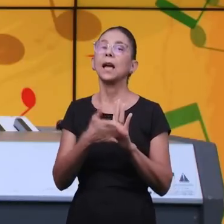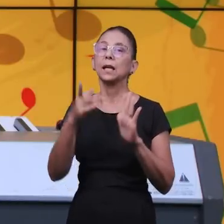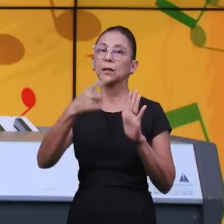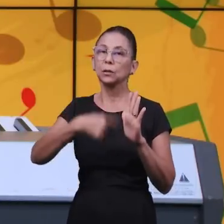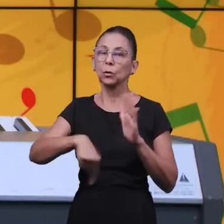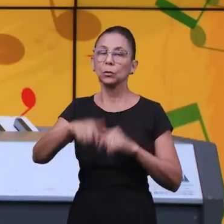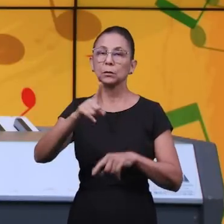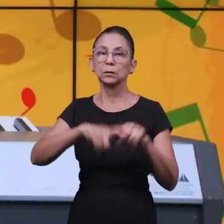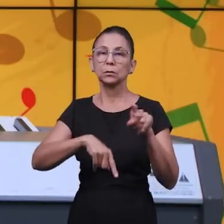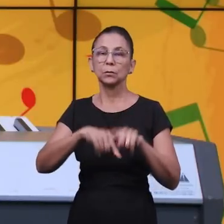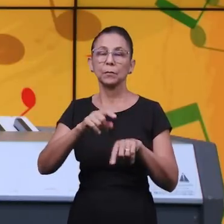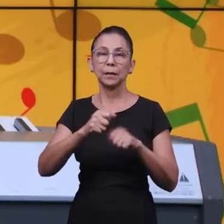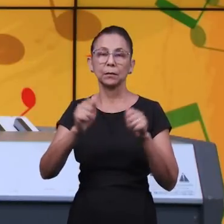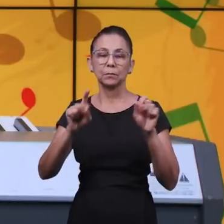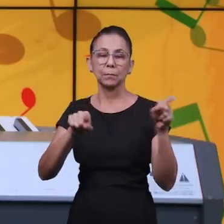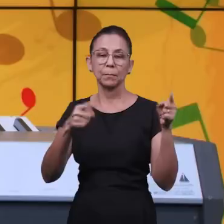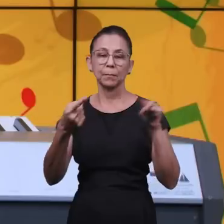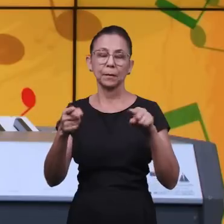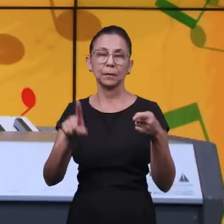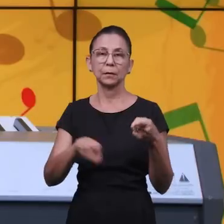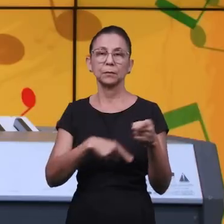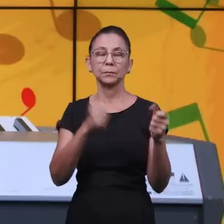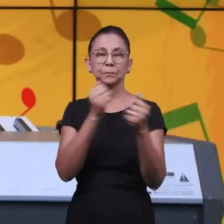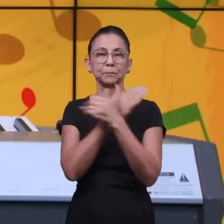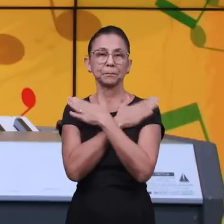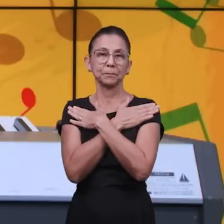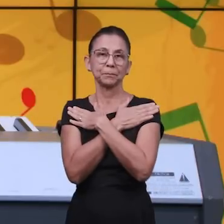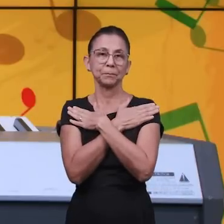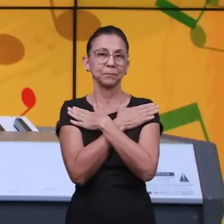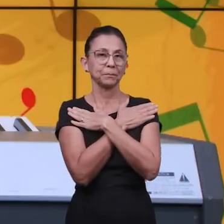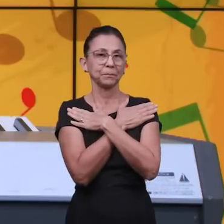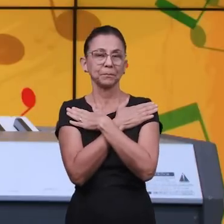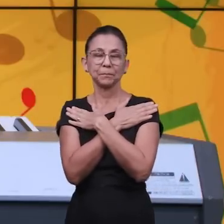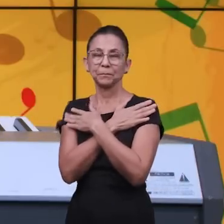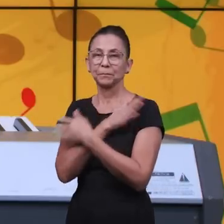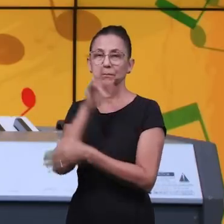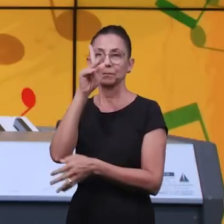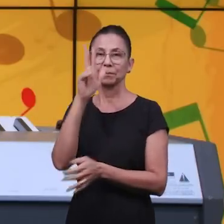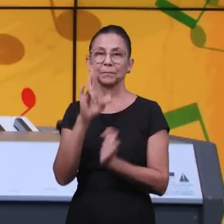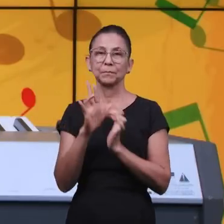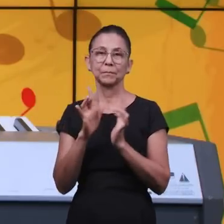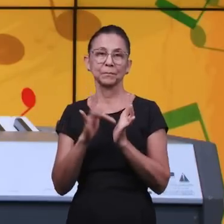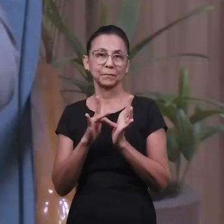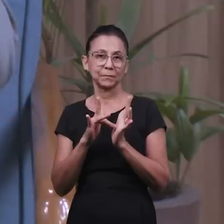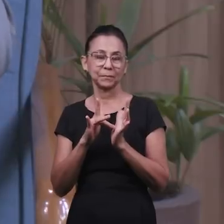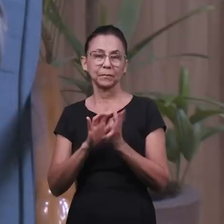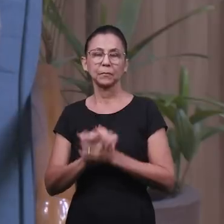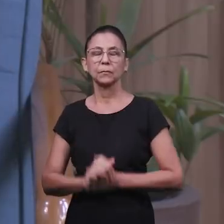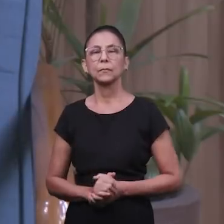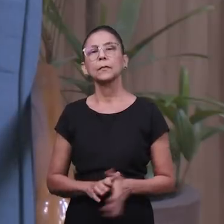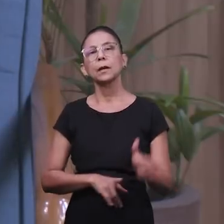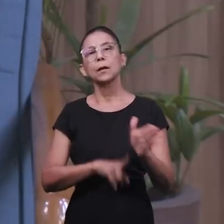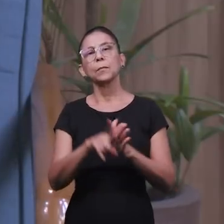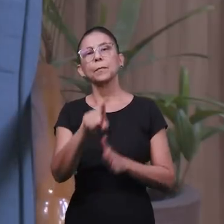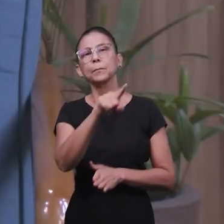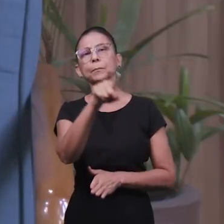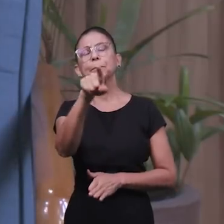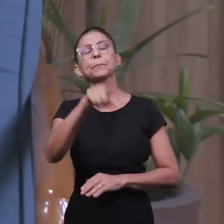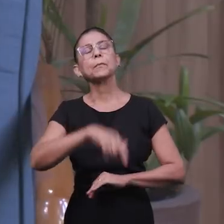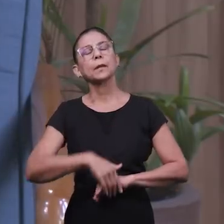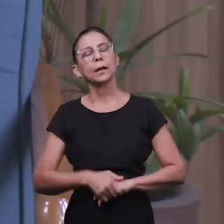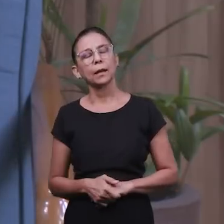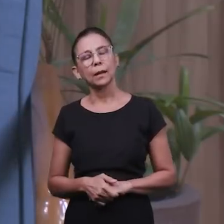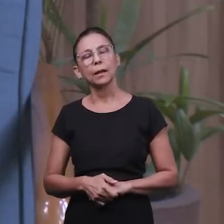todos os instrumentos melódicos. Um grande abraço para vocês e a paz do Senhor. Eu quero fazer uma pergunta